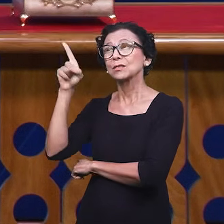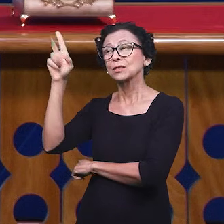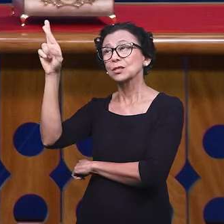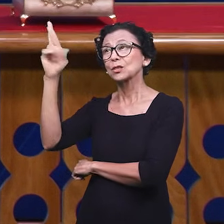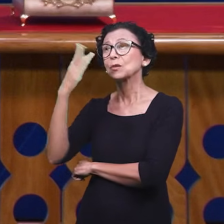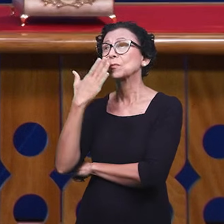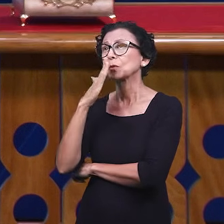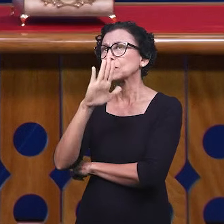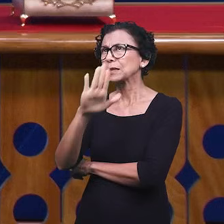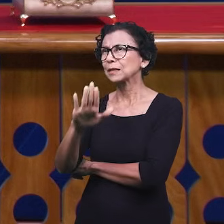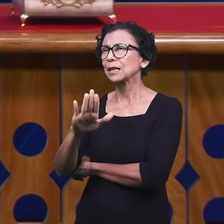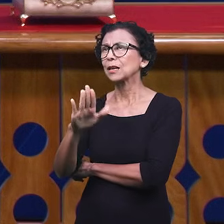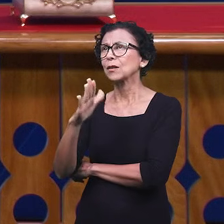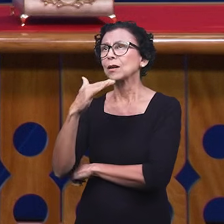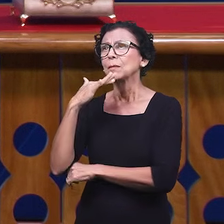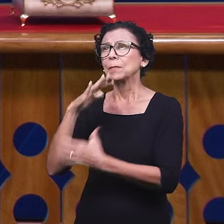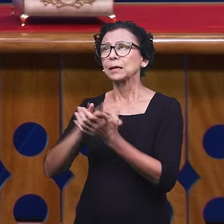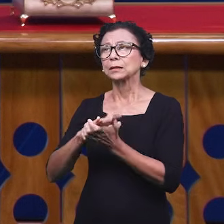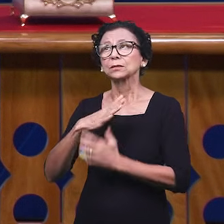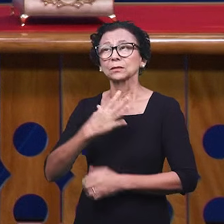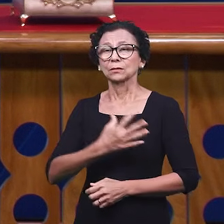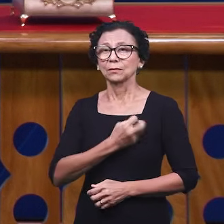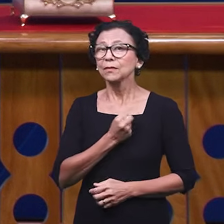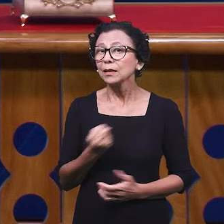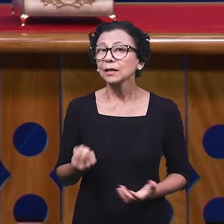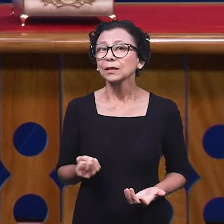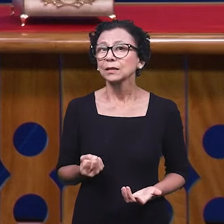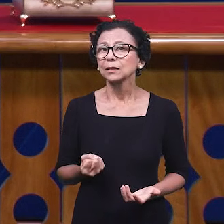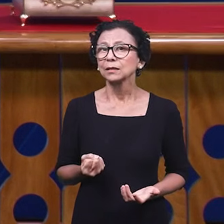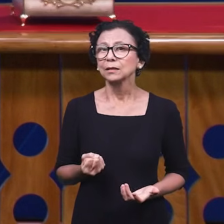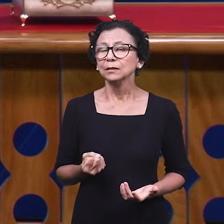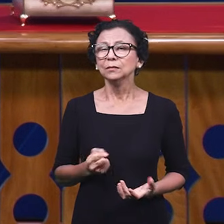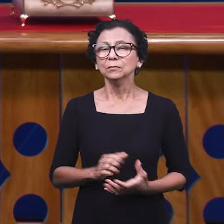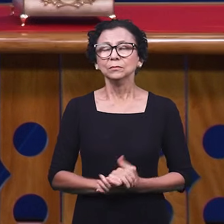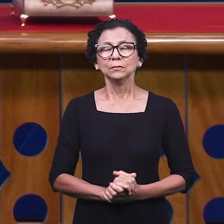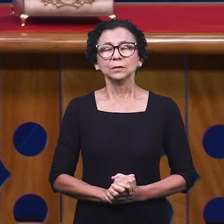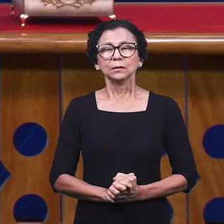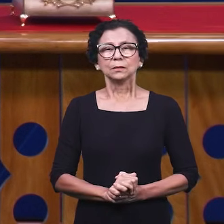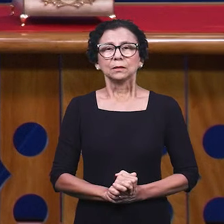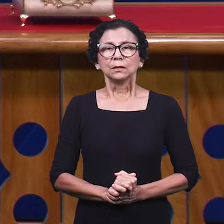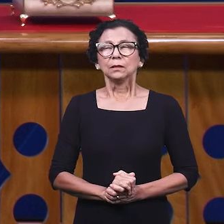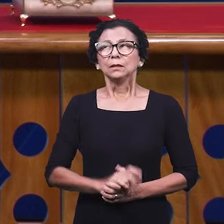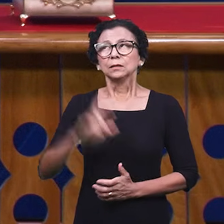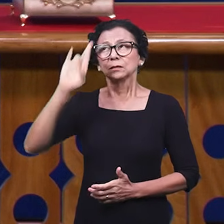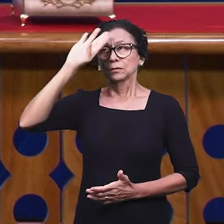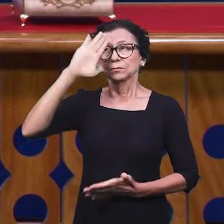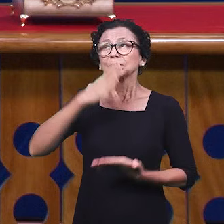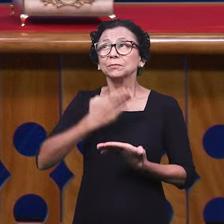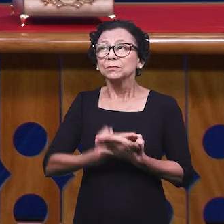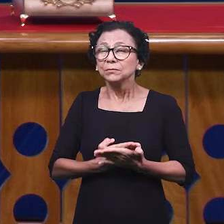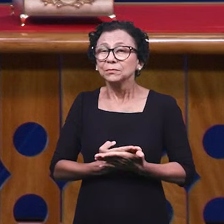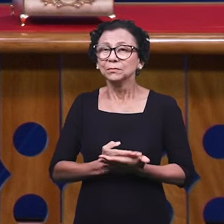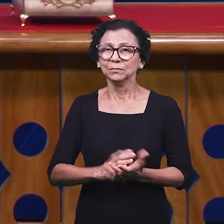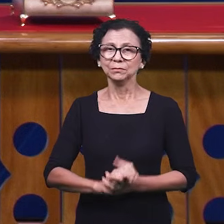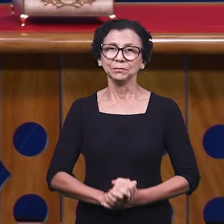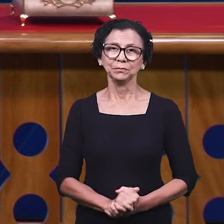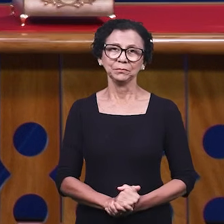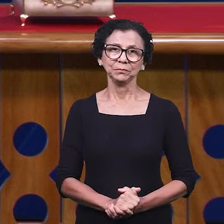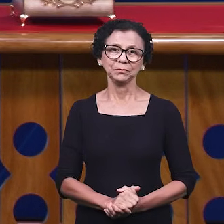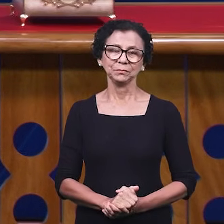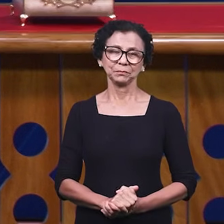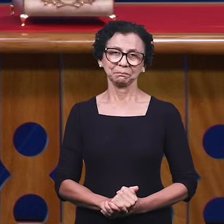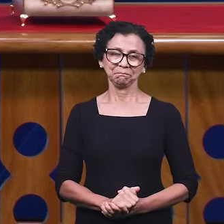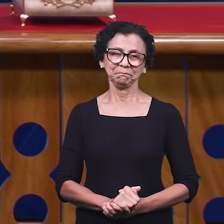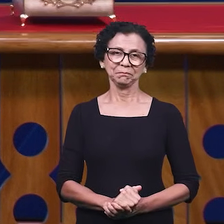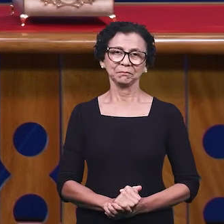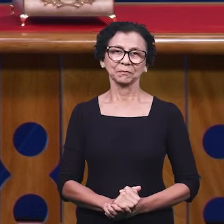com essas investidas, mas eu creio, Senhor. Eu creio. E olha, quando você entra na presença do rei, é natural,